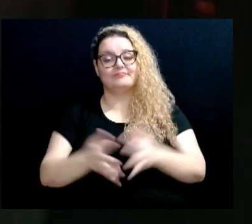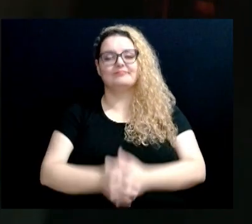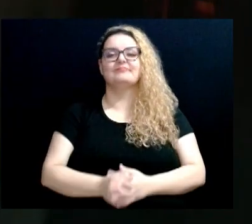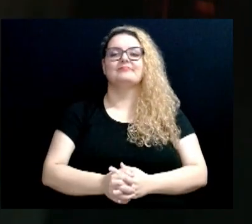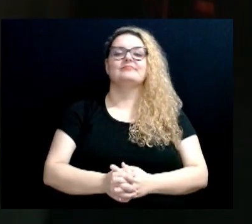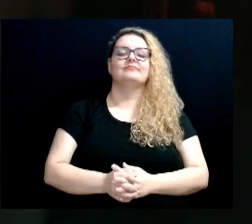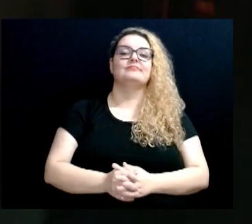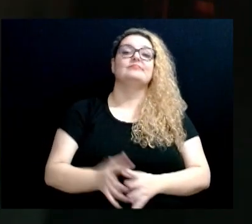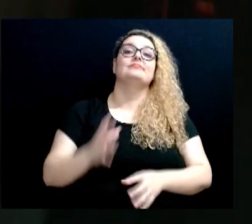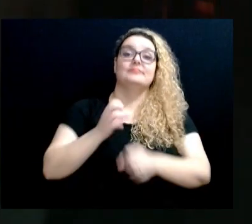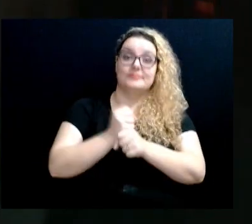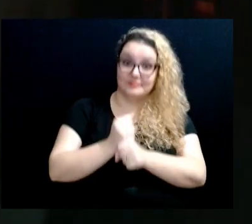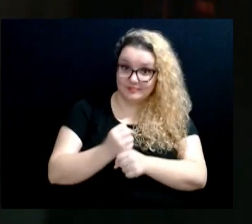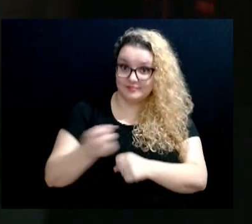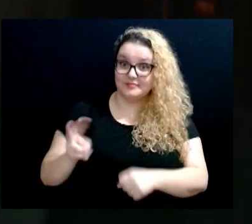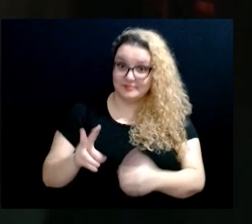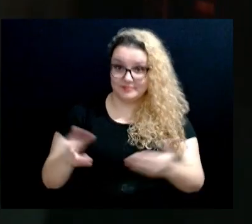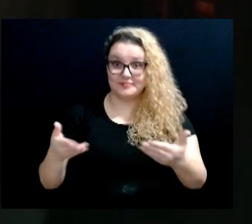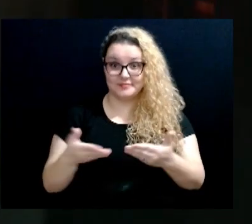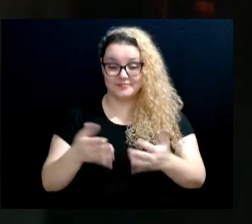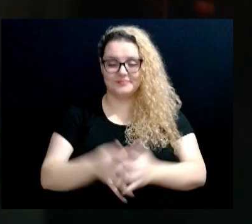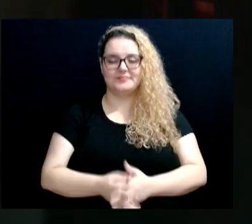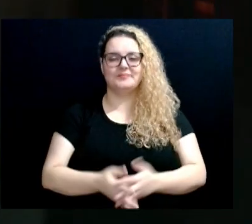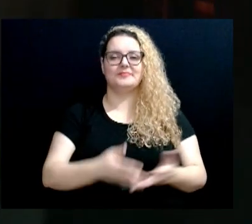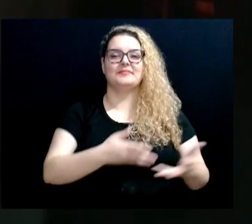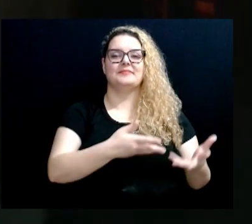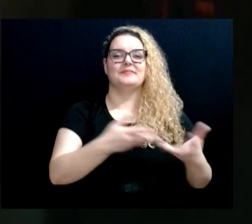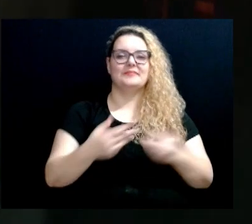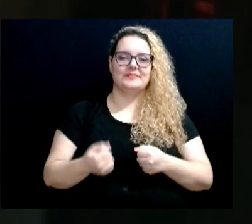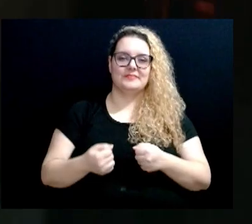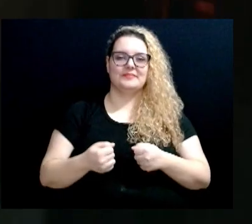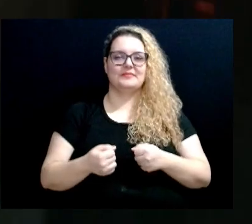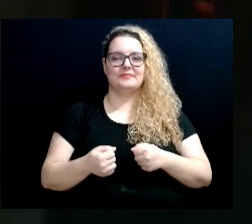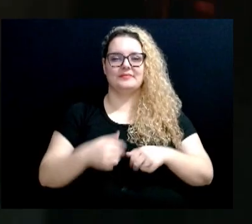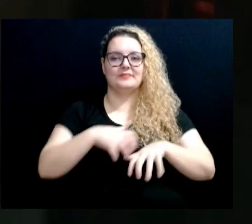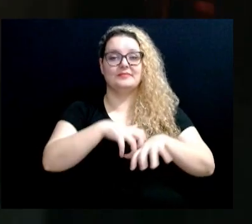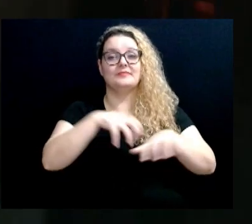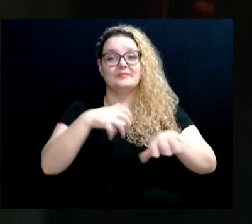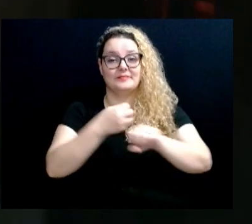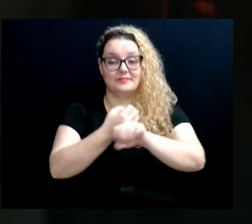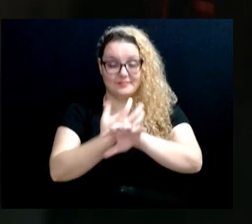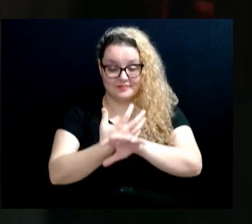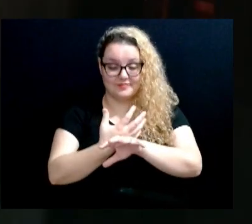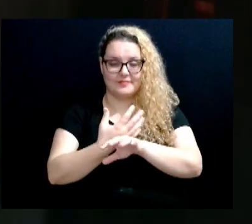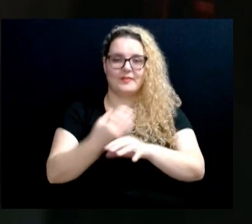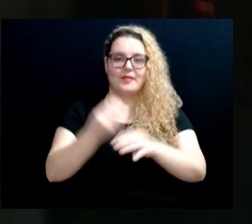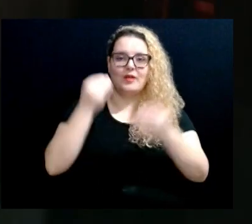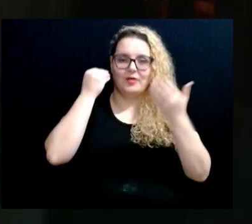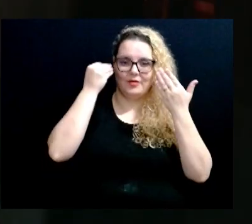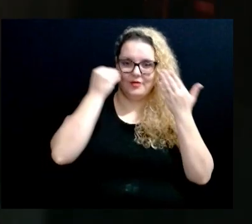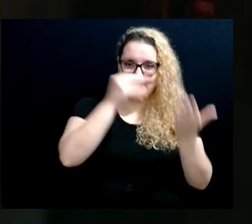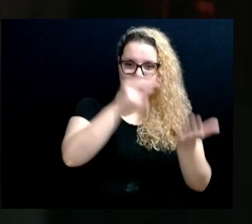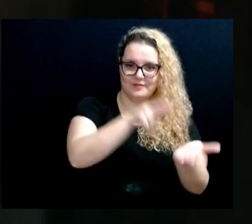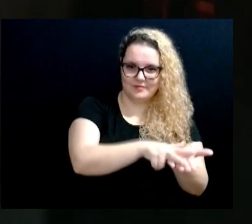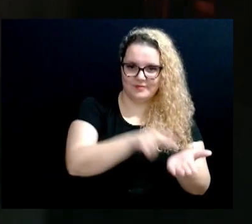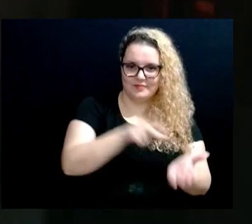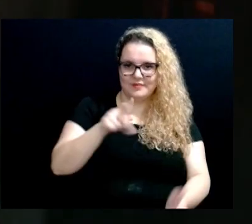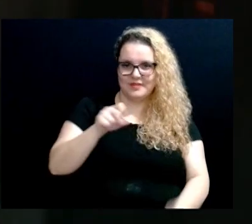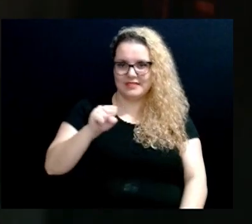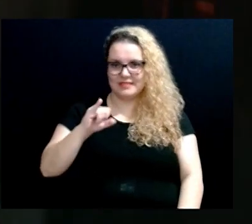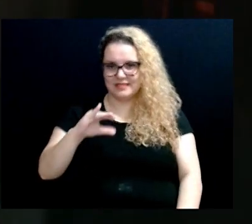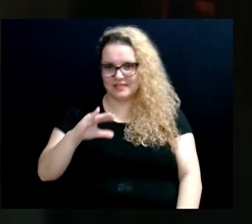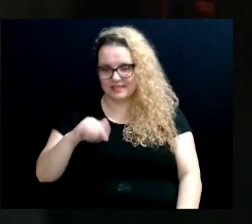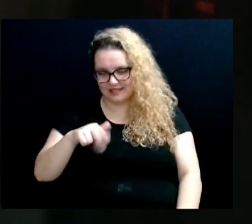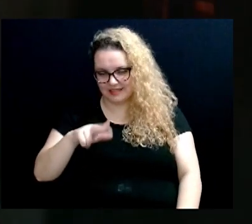nossa dupla de hoje, nós convidamos, através de videoconferência, o psiquiatra Dr. Ciro Jorge. Seja muito